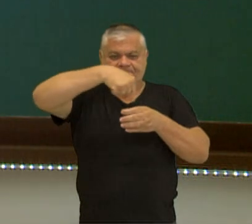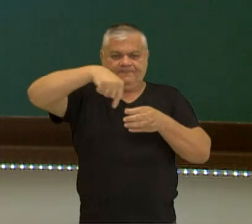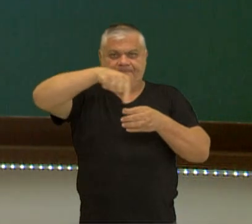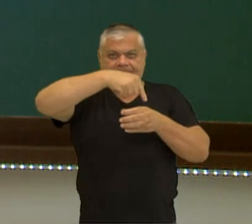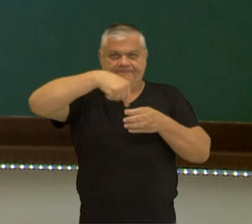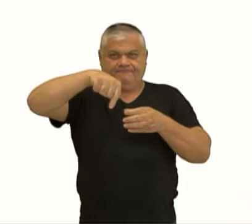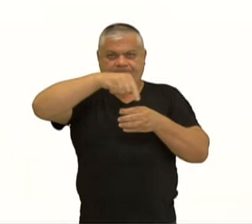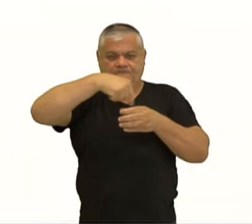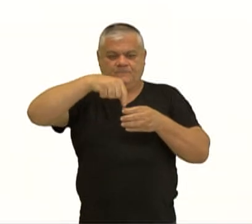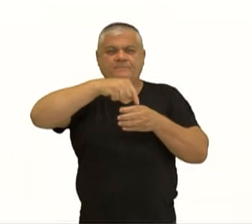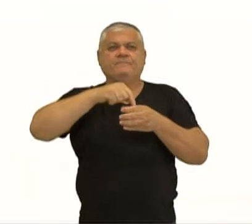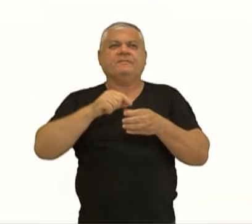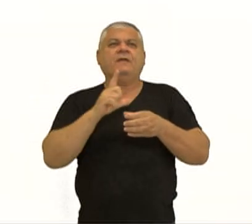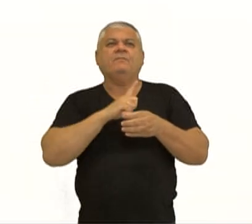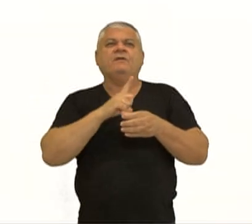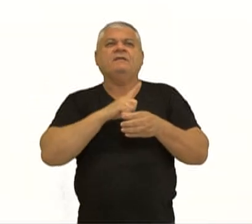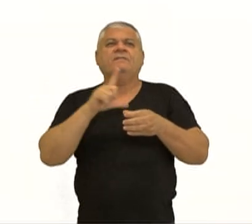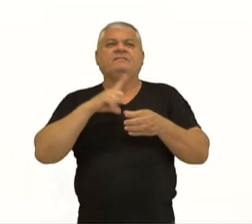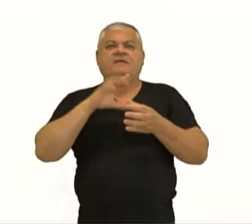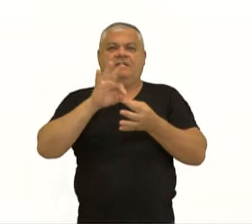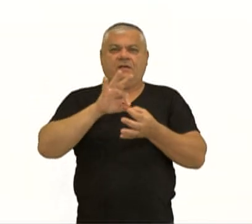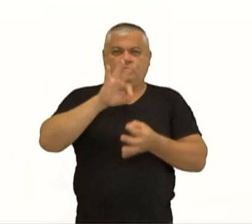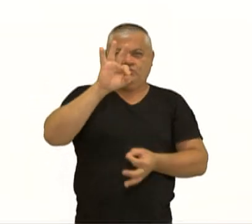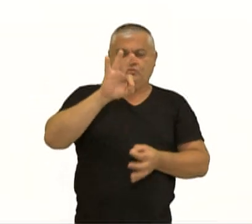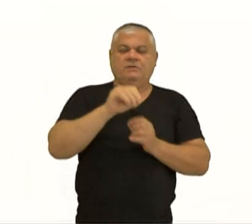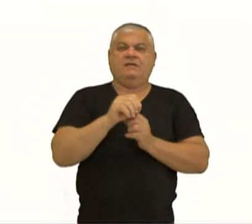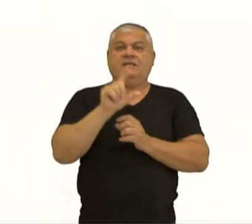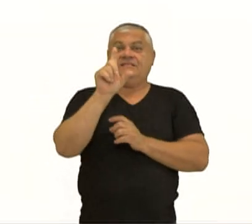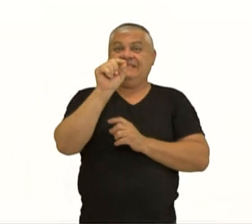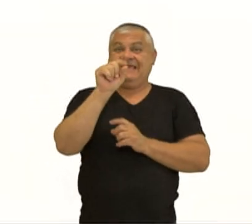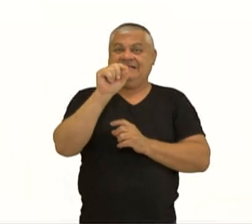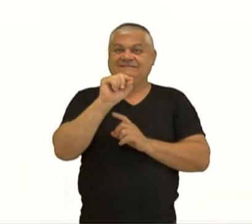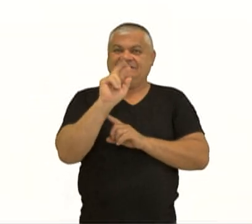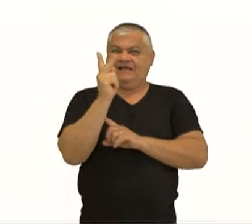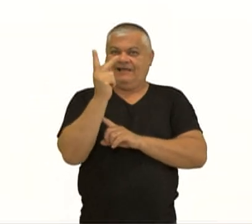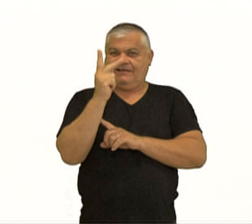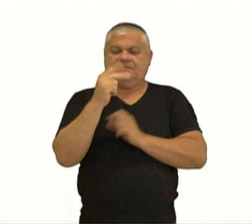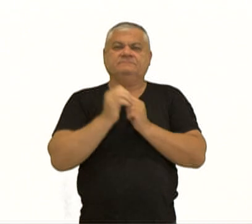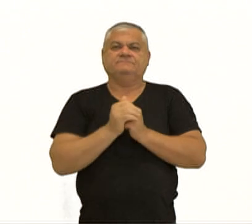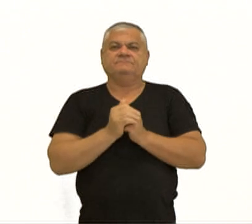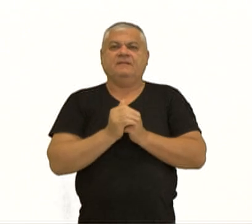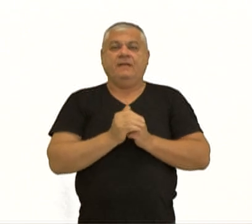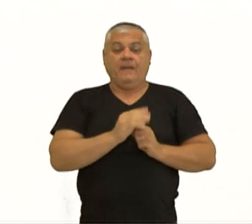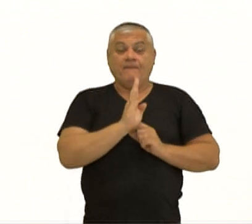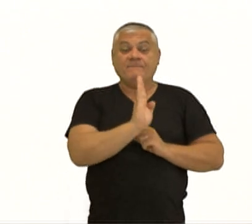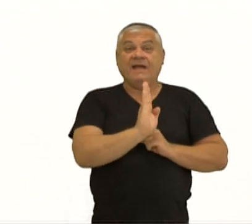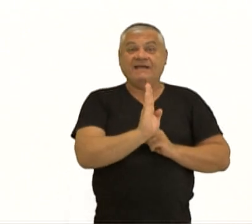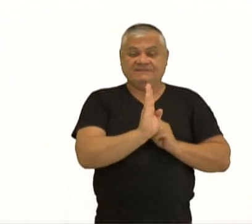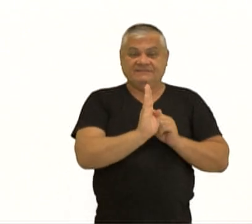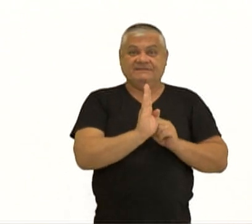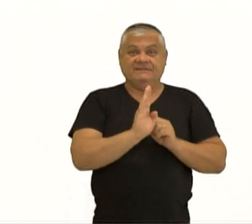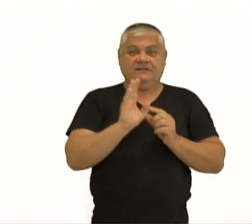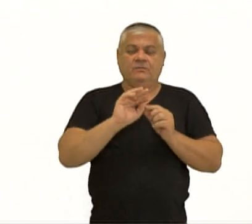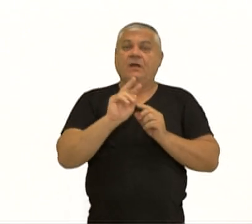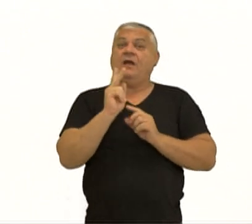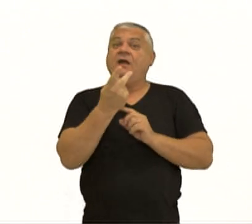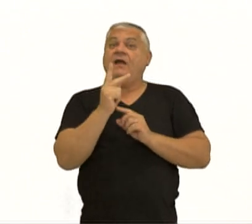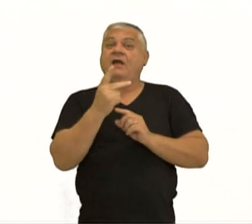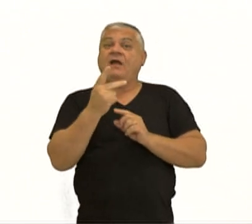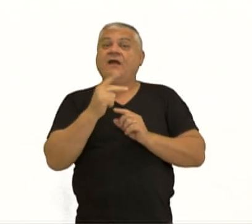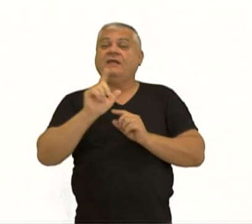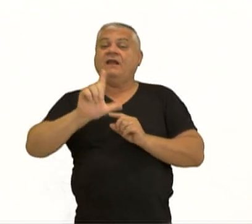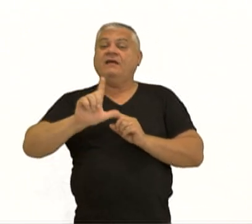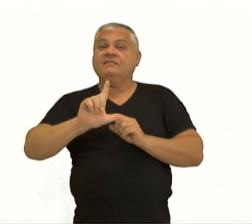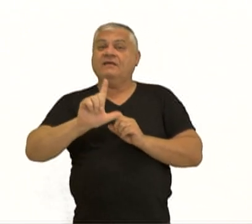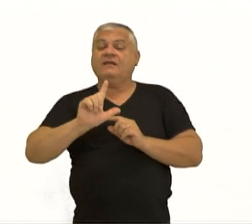cilindro equilátero, que tem a altura de 10 centímetros. Calcular a área lateral, eu quero saber primeiro a área